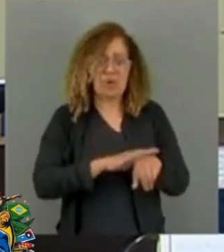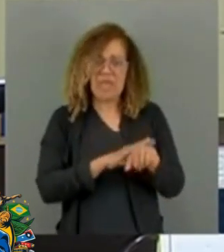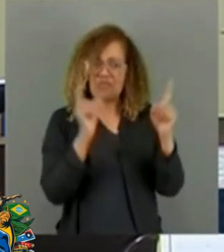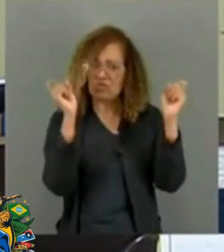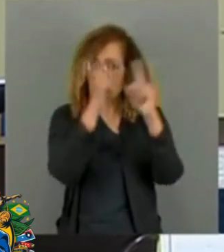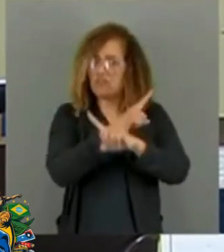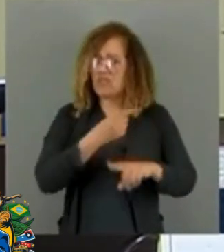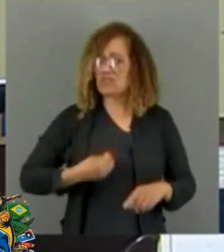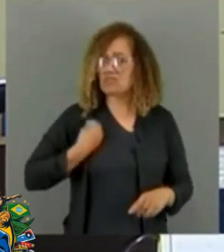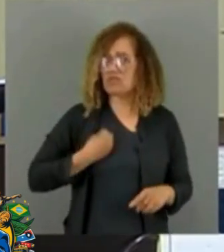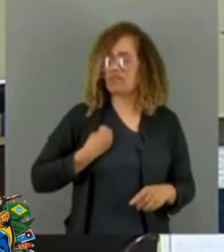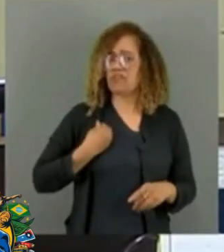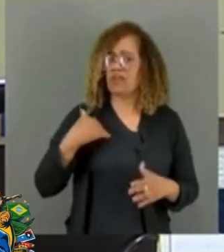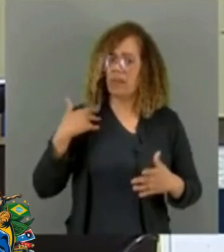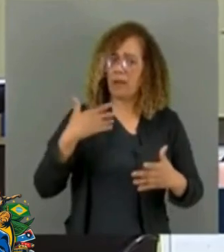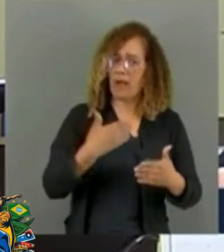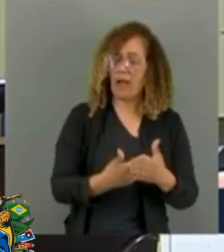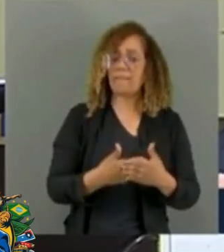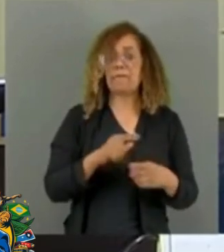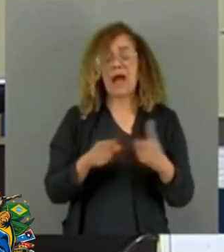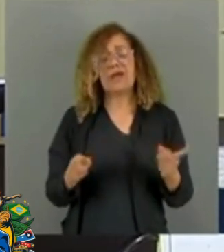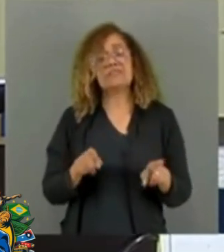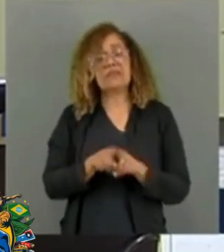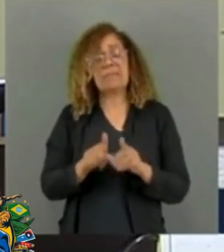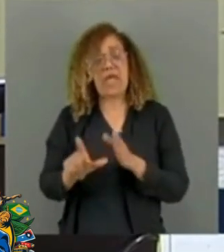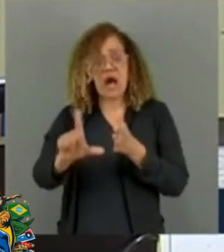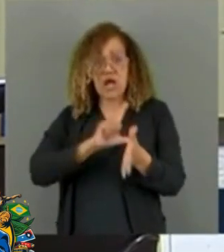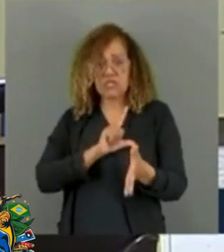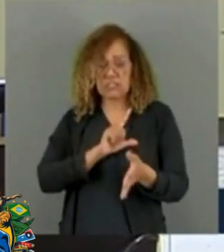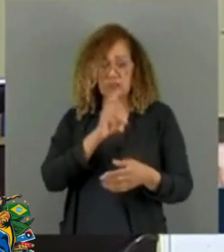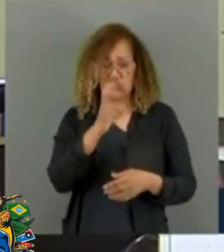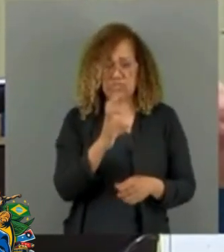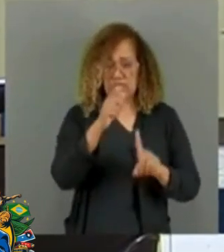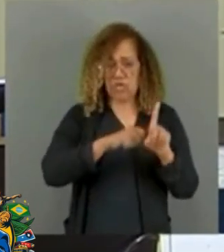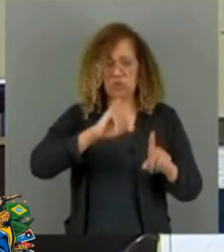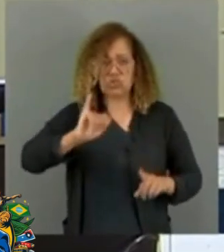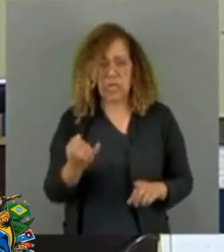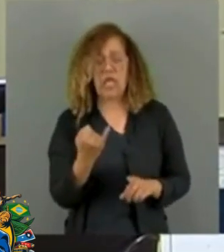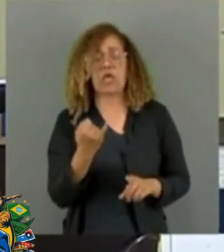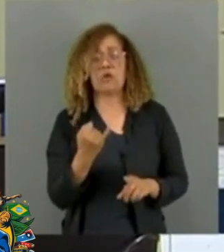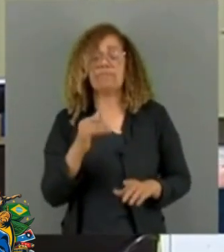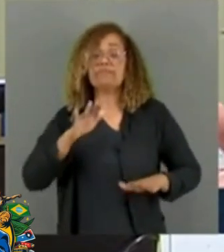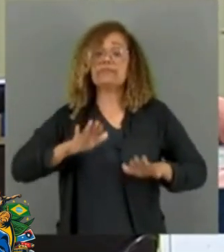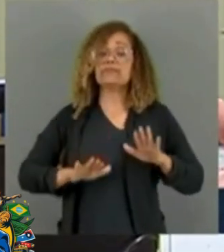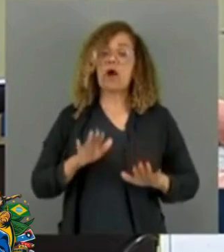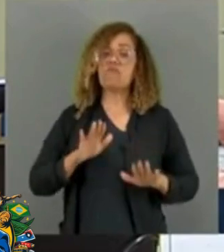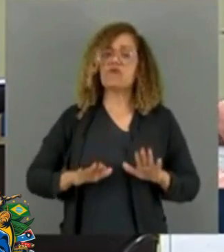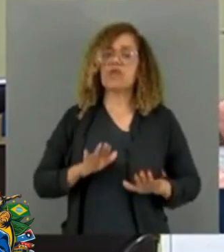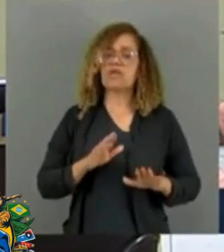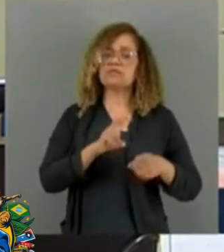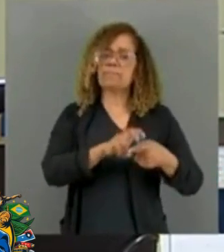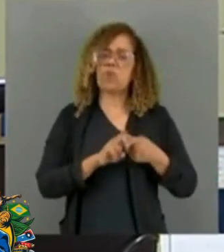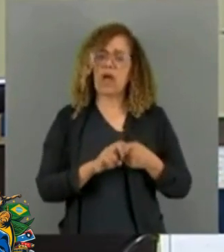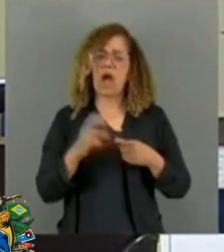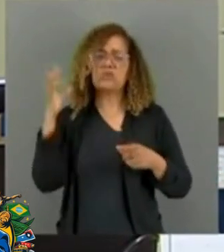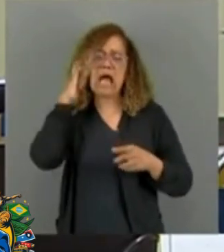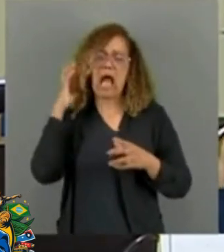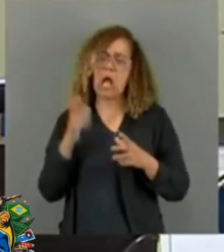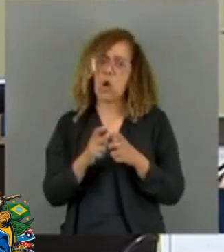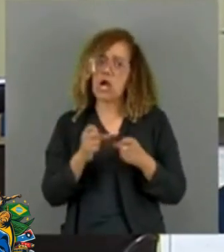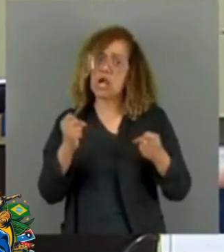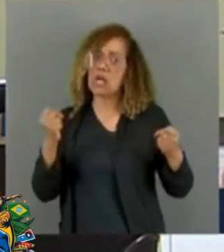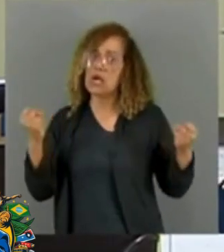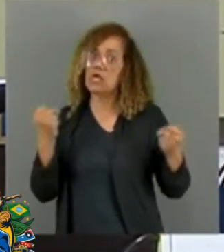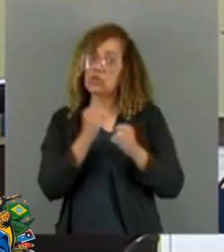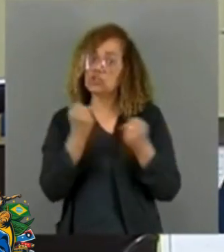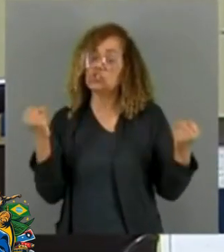nossa jornada. Só que, antecedendo esse 5 de janeiro, nós, talvez em função do tamanho da emissora,